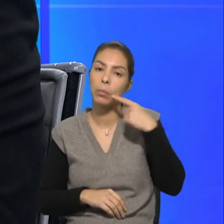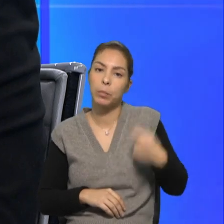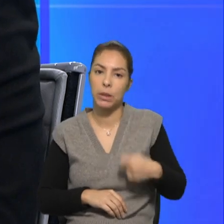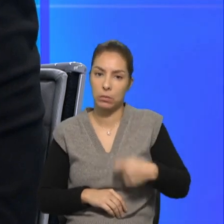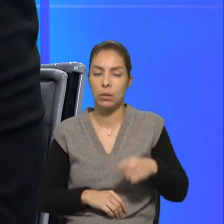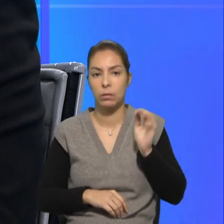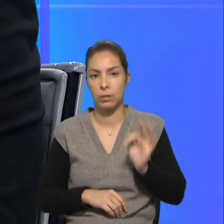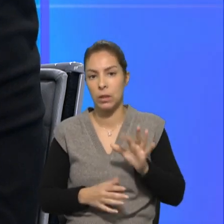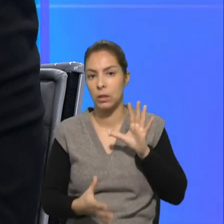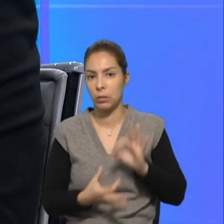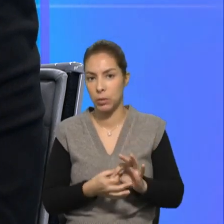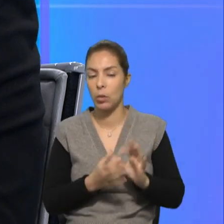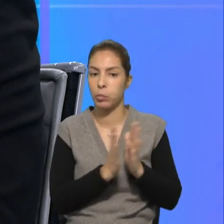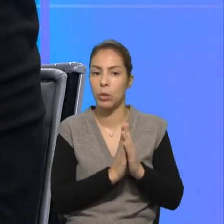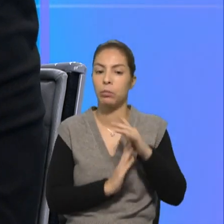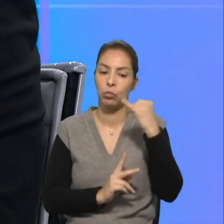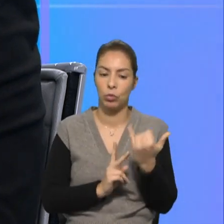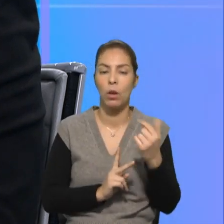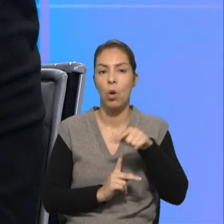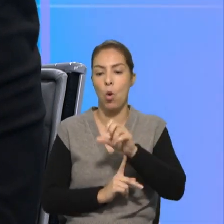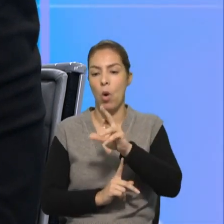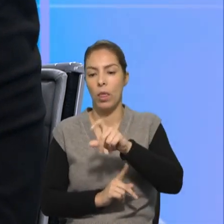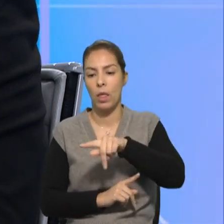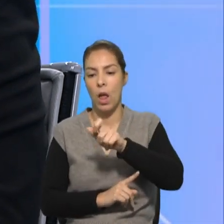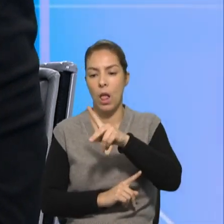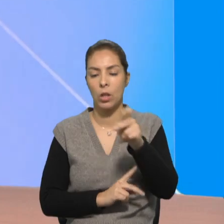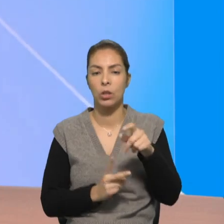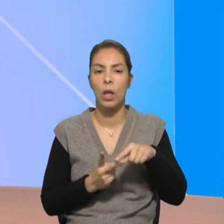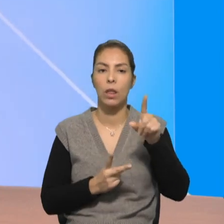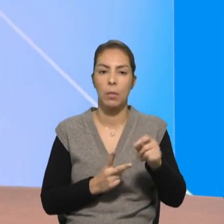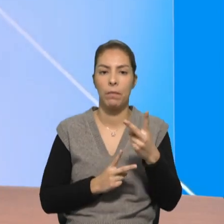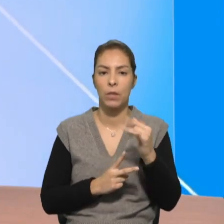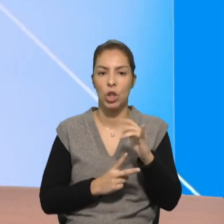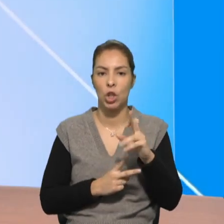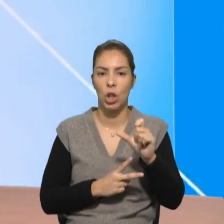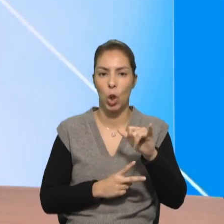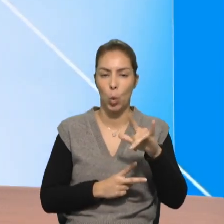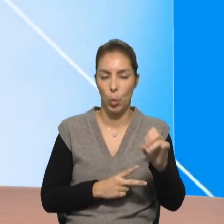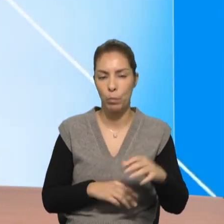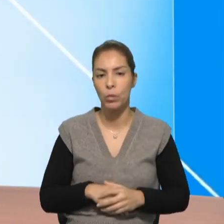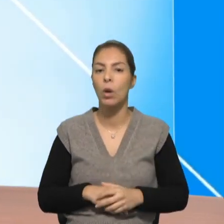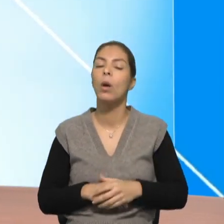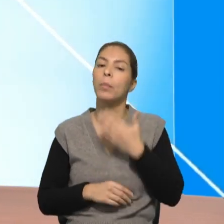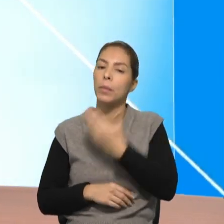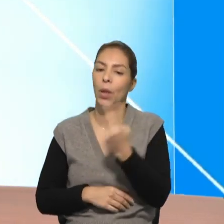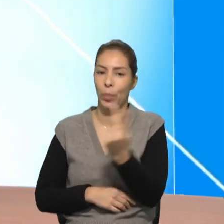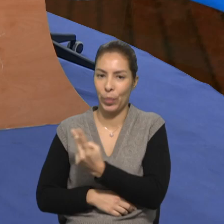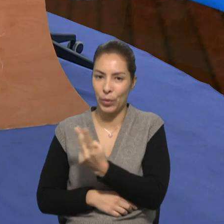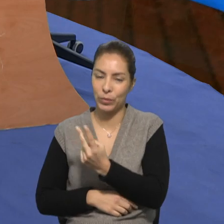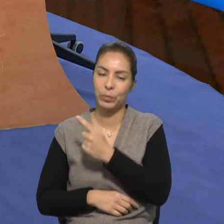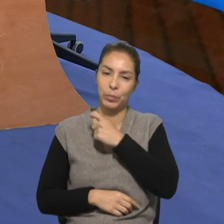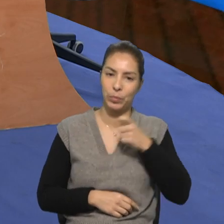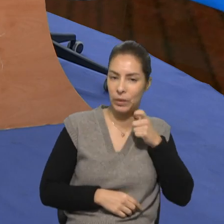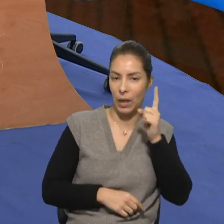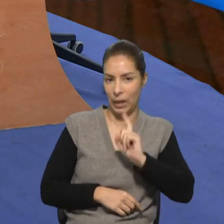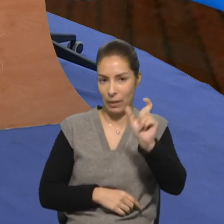Ornelas, e também o Vice-Presidente, Dom Virgílio Antunes, e também outros disponíveis, naturalmente. Sim. Padre Manuel Barbosa e Anabela Sousa, muitíssimo obrigada por terem